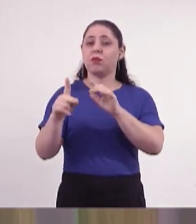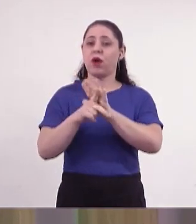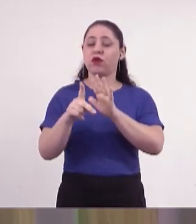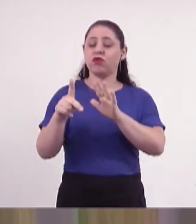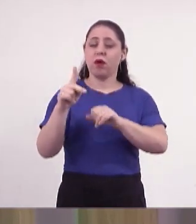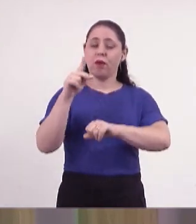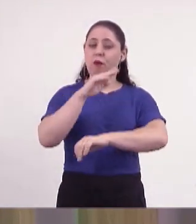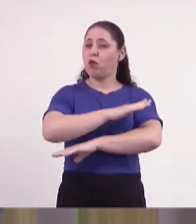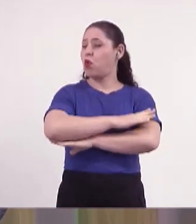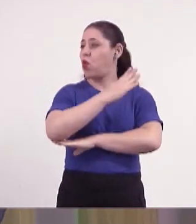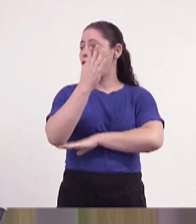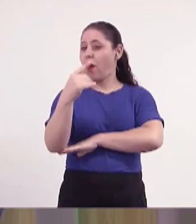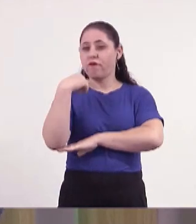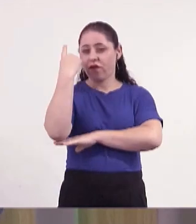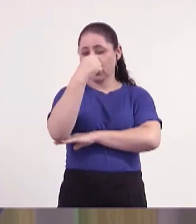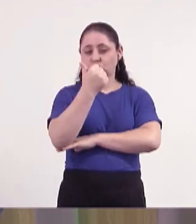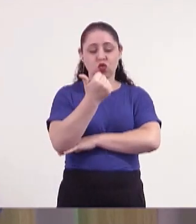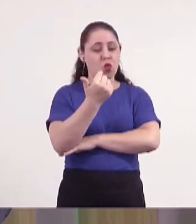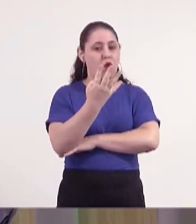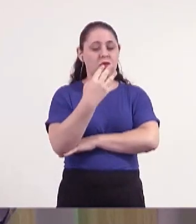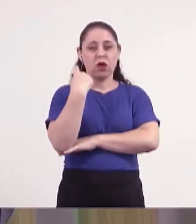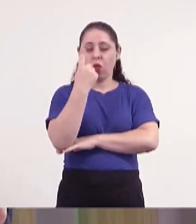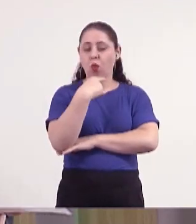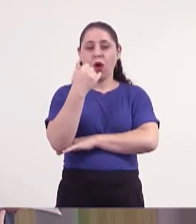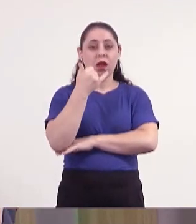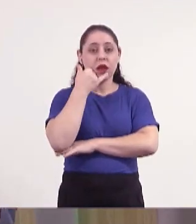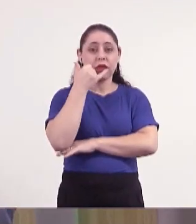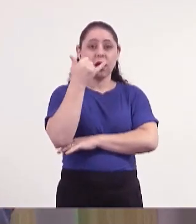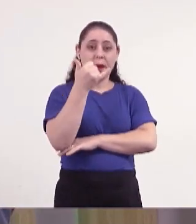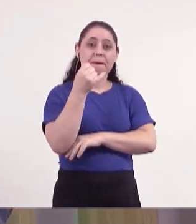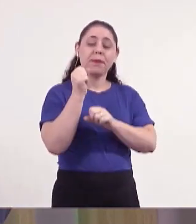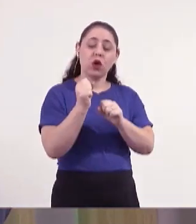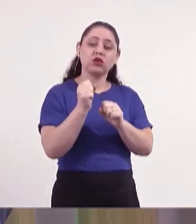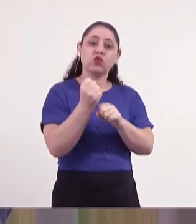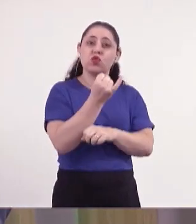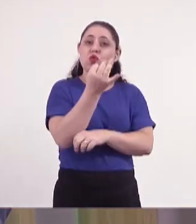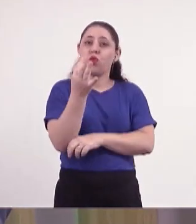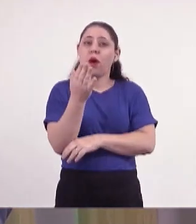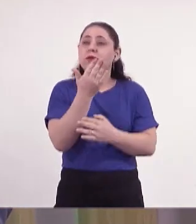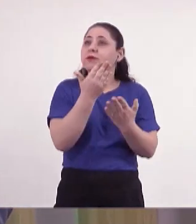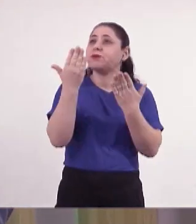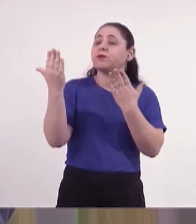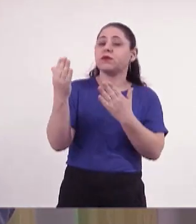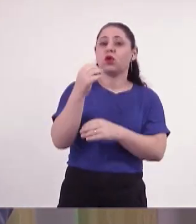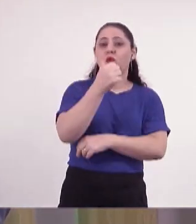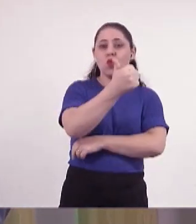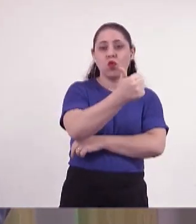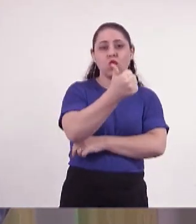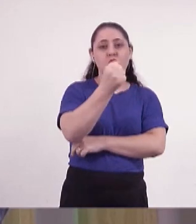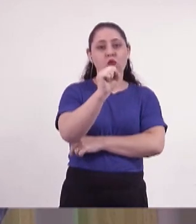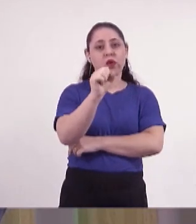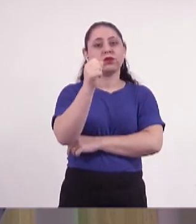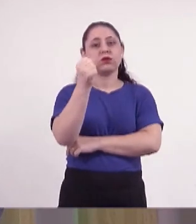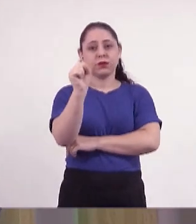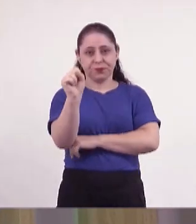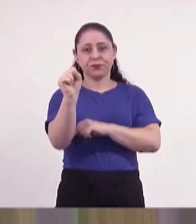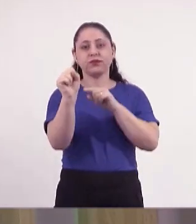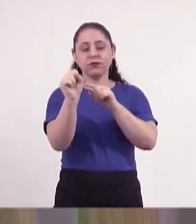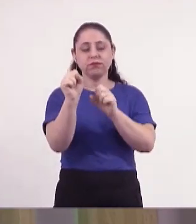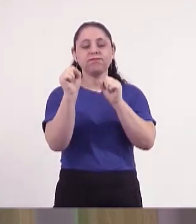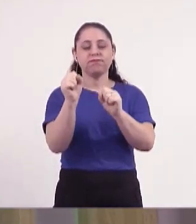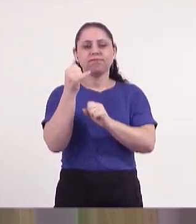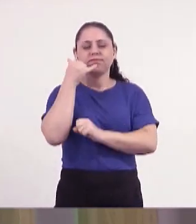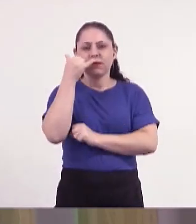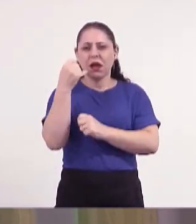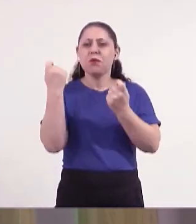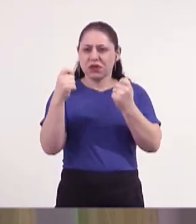funciona durante 24 horas, é um serviço que funciona por telefone, o número está aí na tela, é o 188. Se